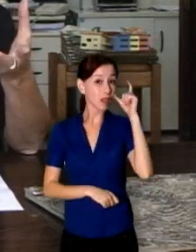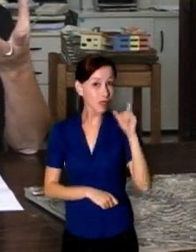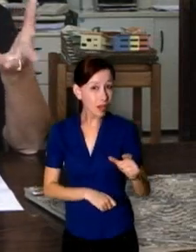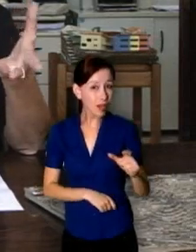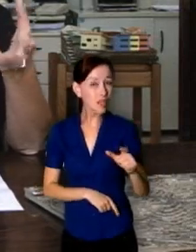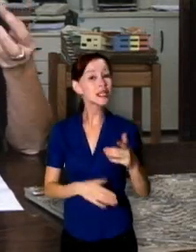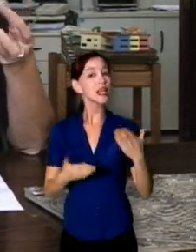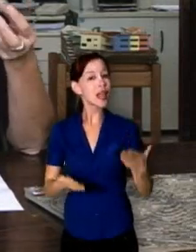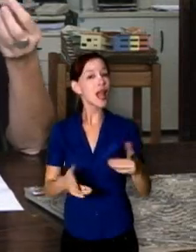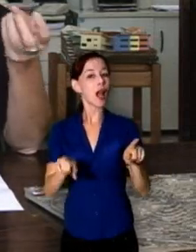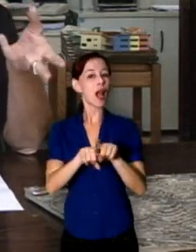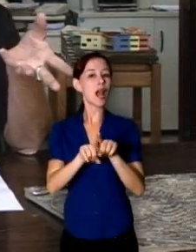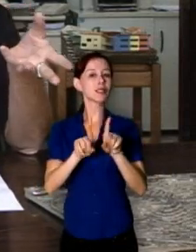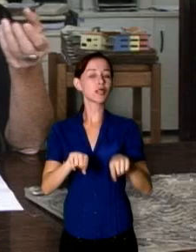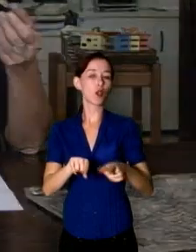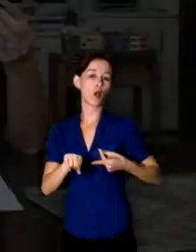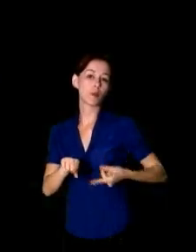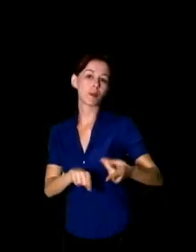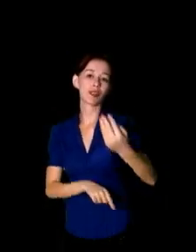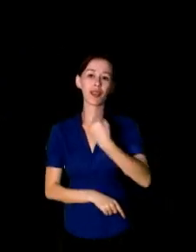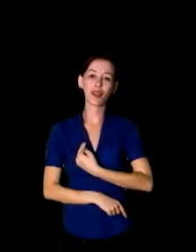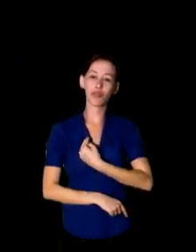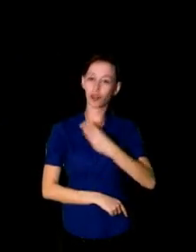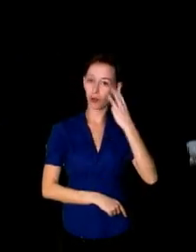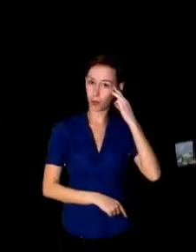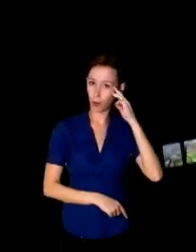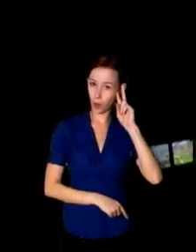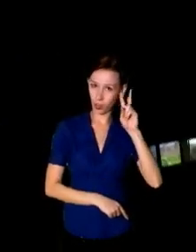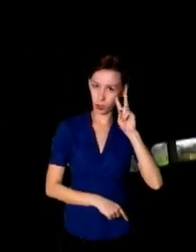interesse, tal que o mantenha vivo.